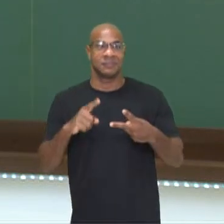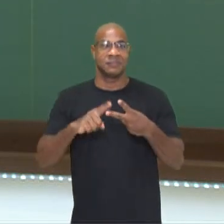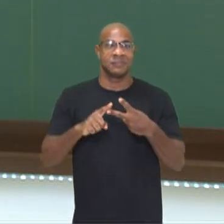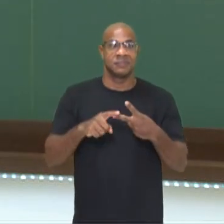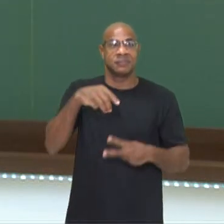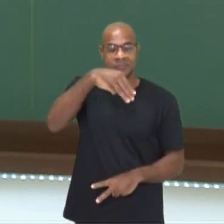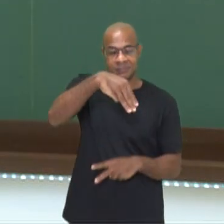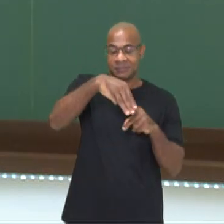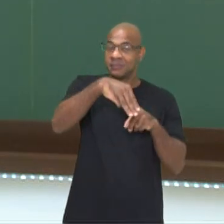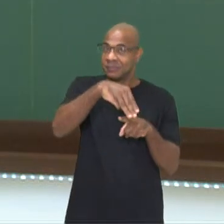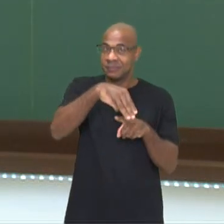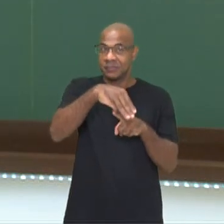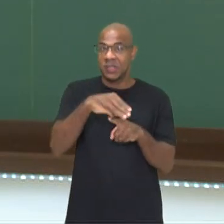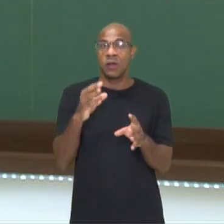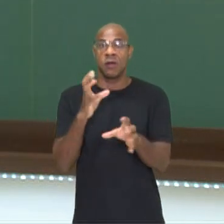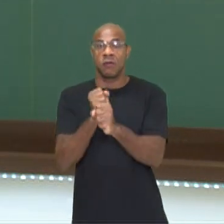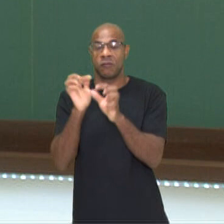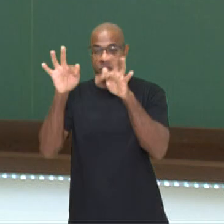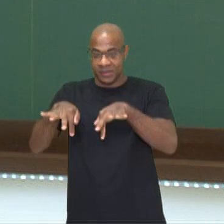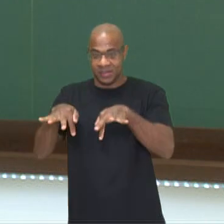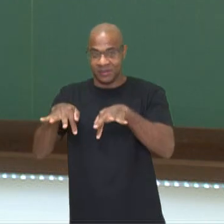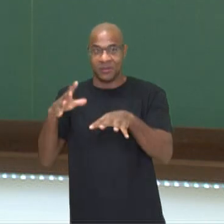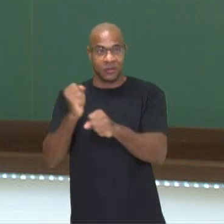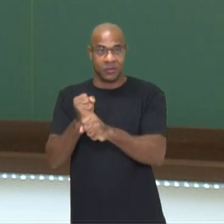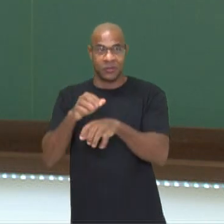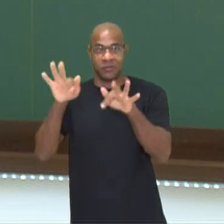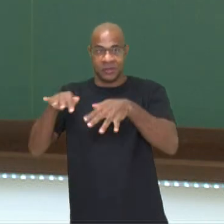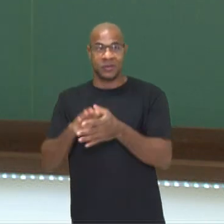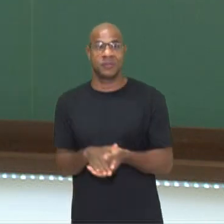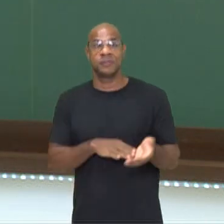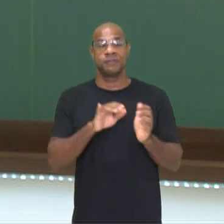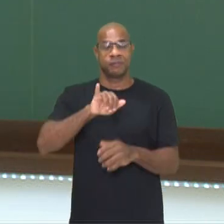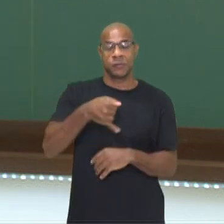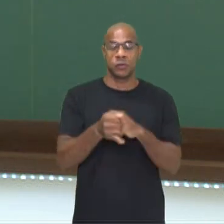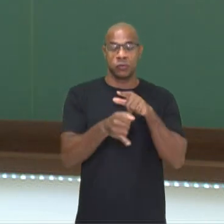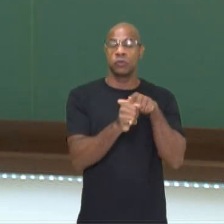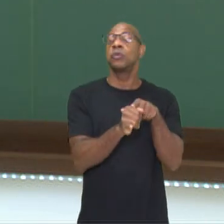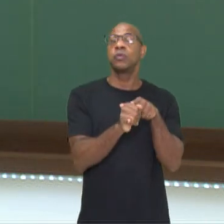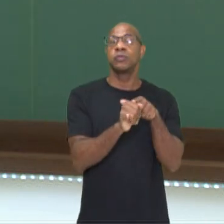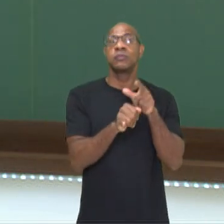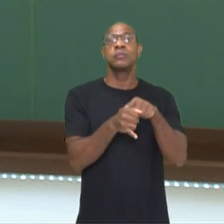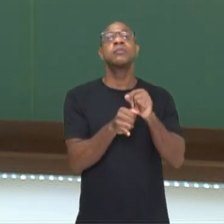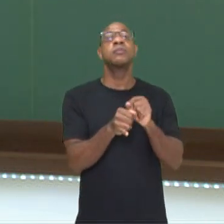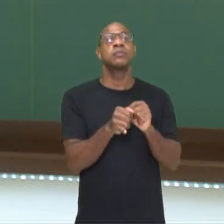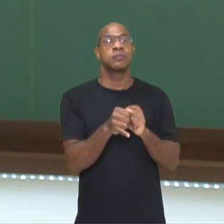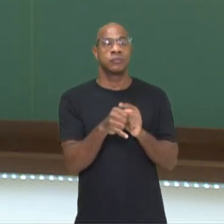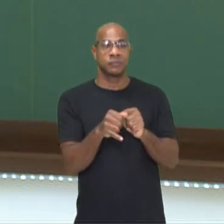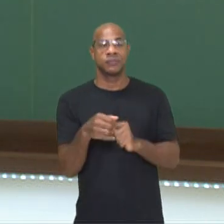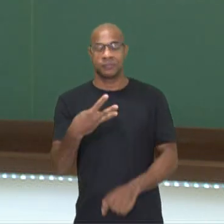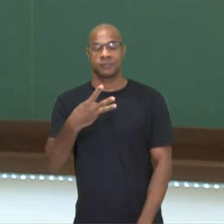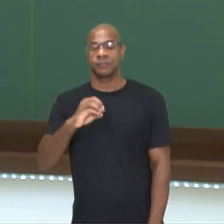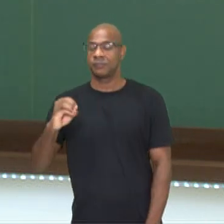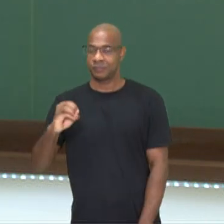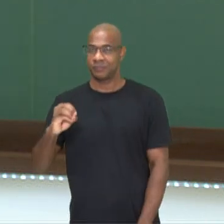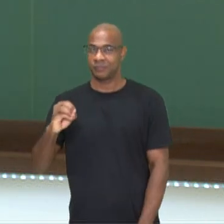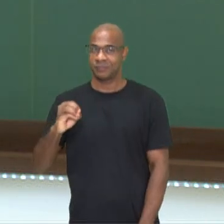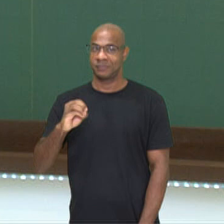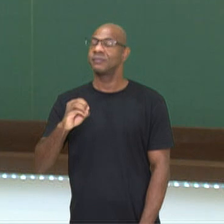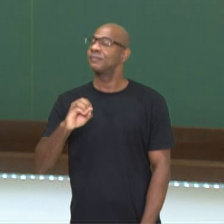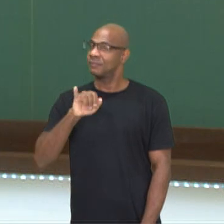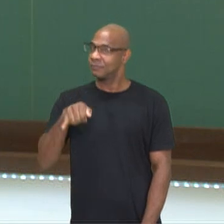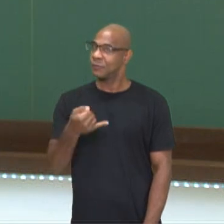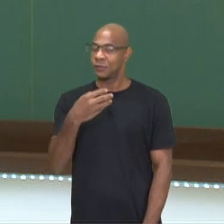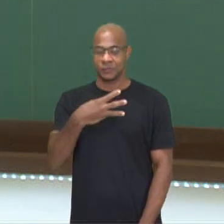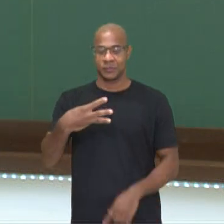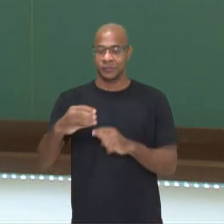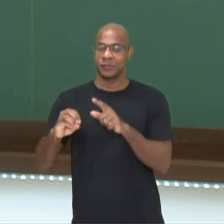valor final, é 1.500. A diferença entre o valor inicial e o valor final, aqui o montante, seriam os juros que foram de R$